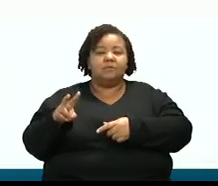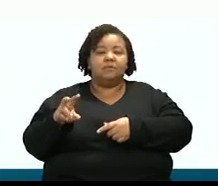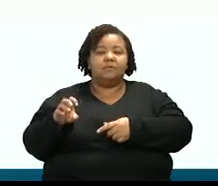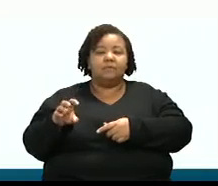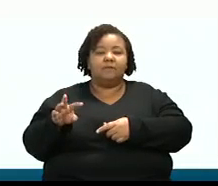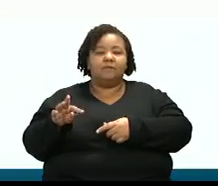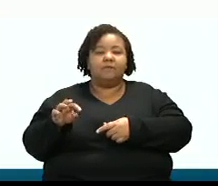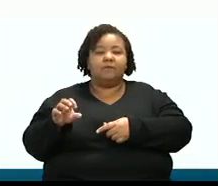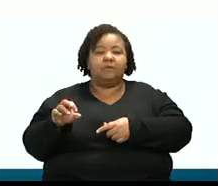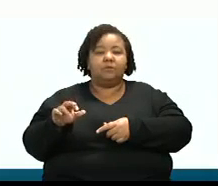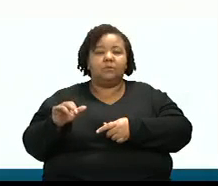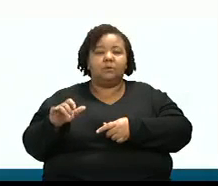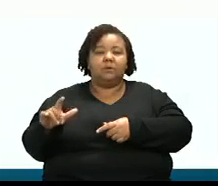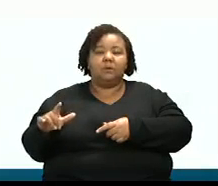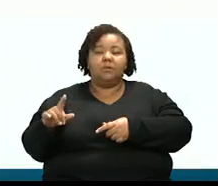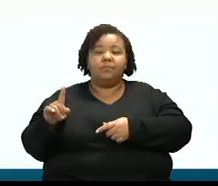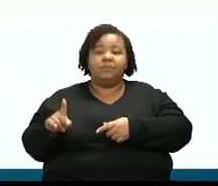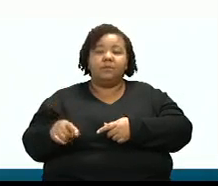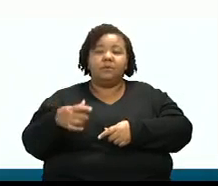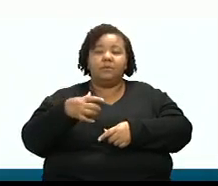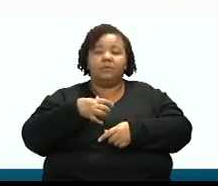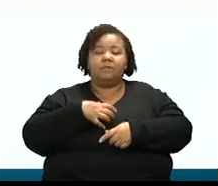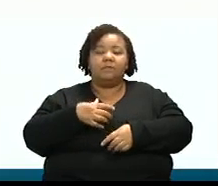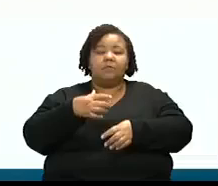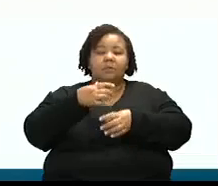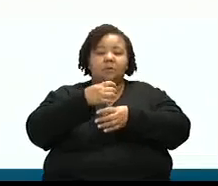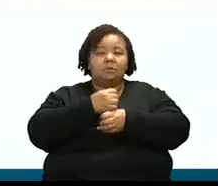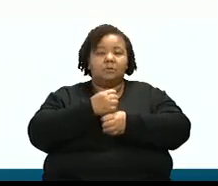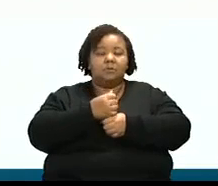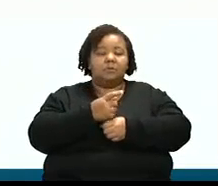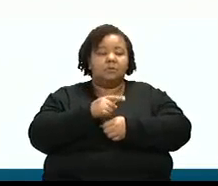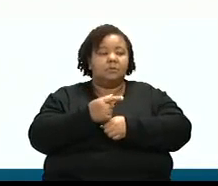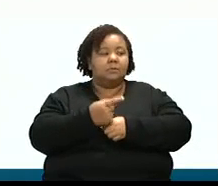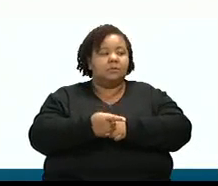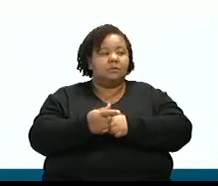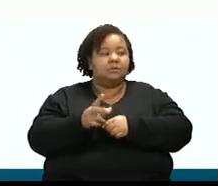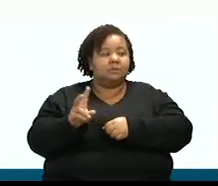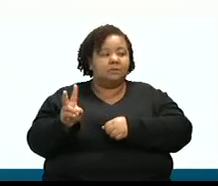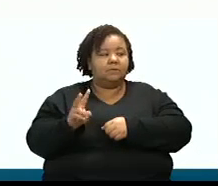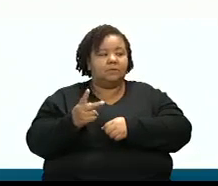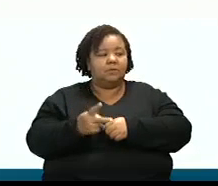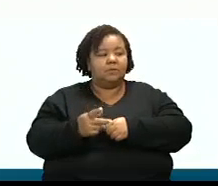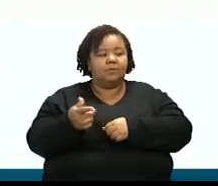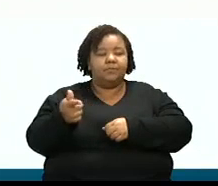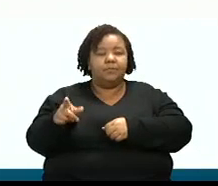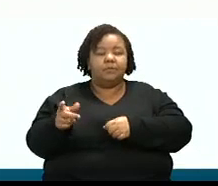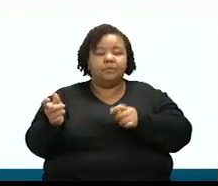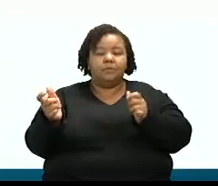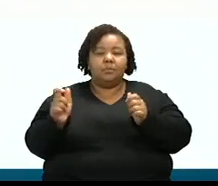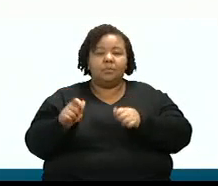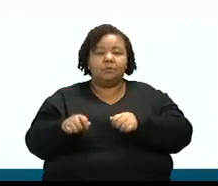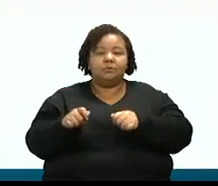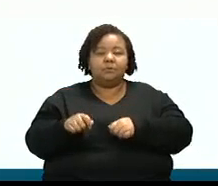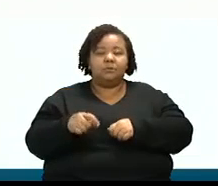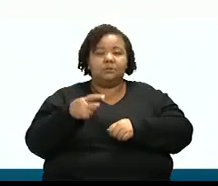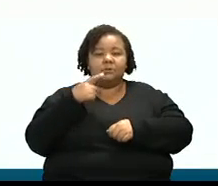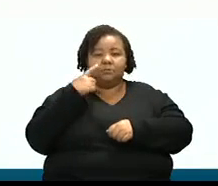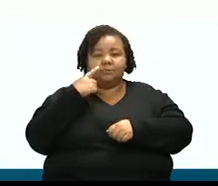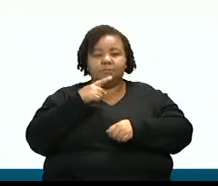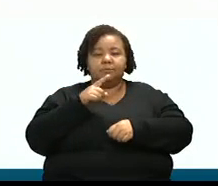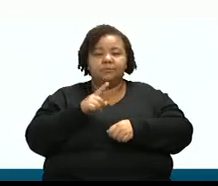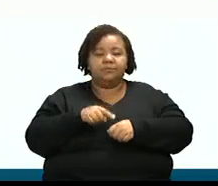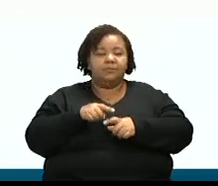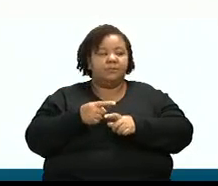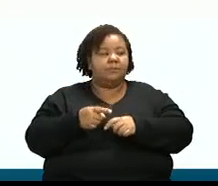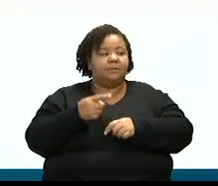Então, essa é uma forma de calcular ou de expressar esse vetor. Uma outra possibilidade é considerar esse